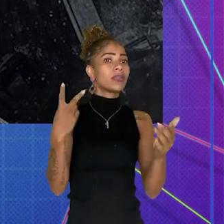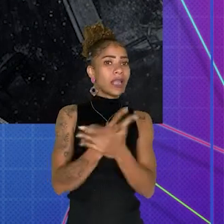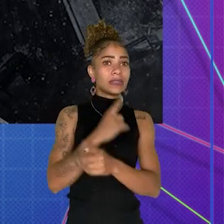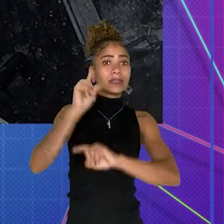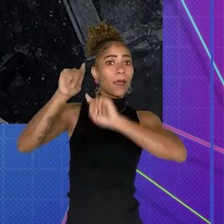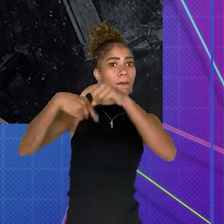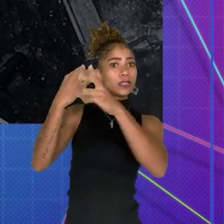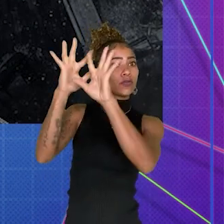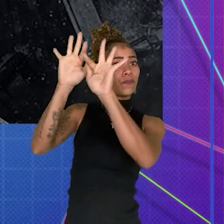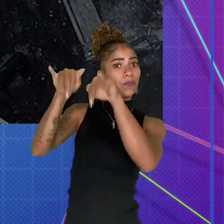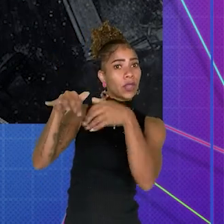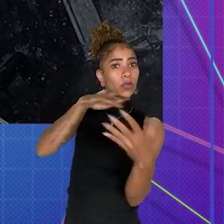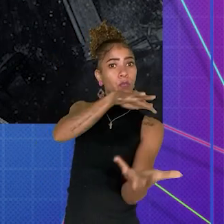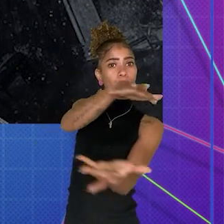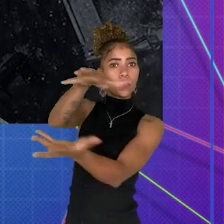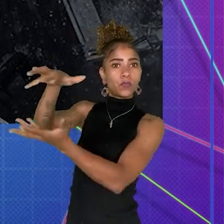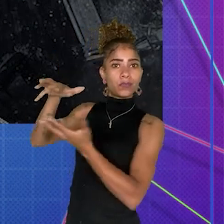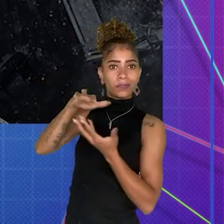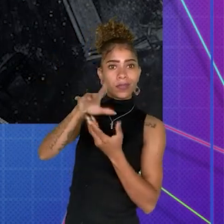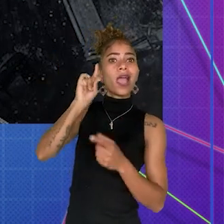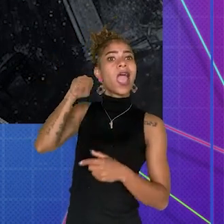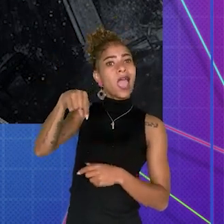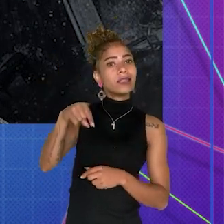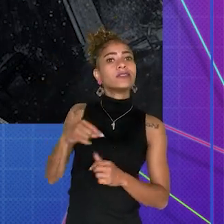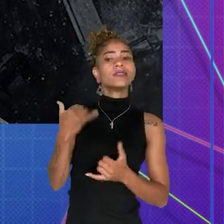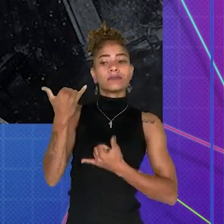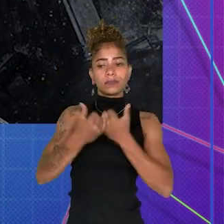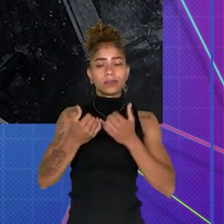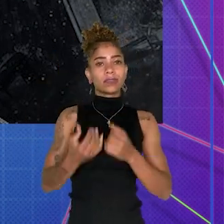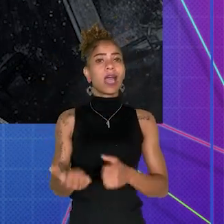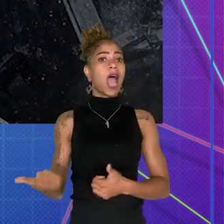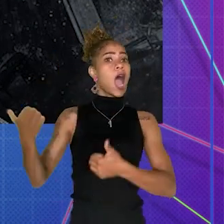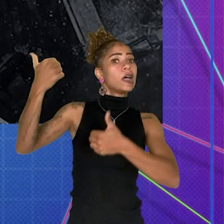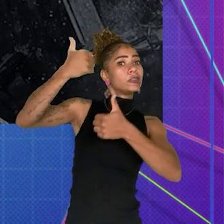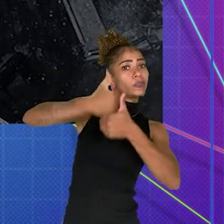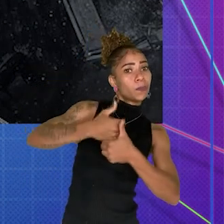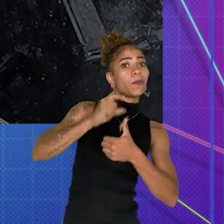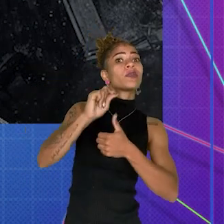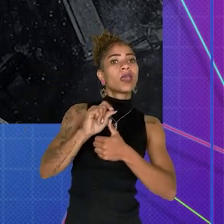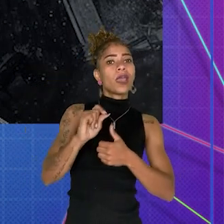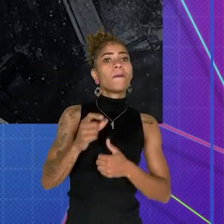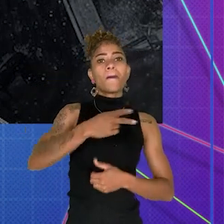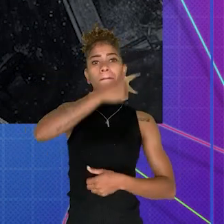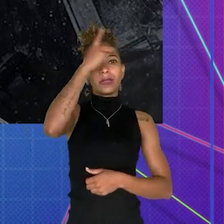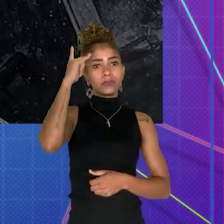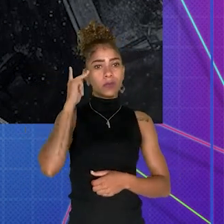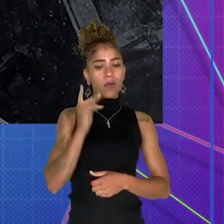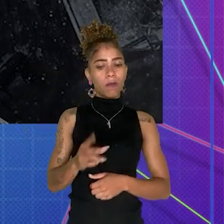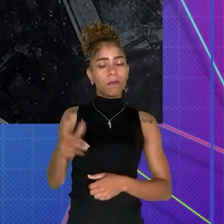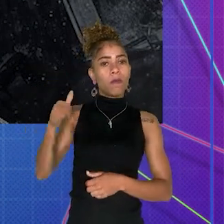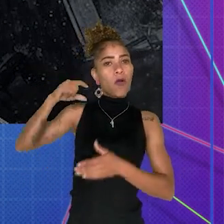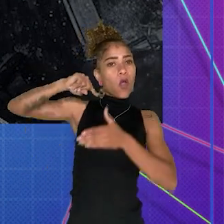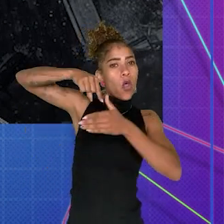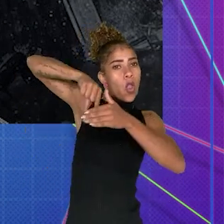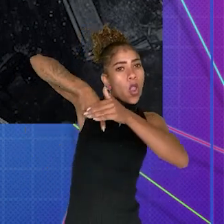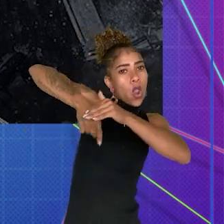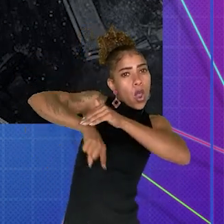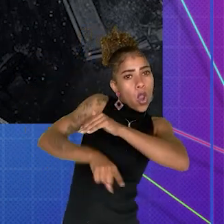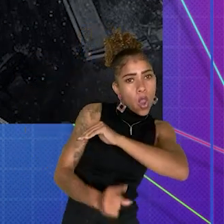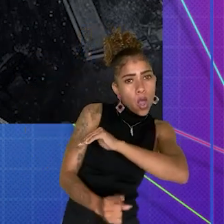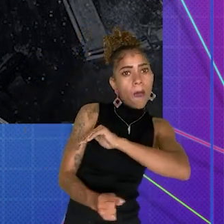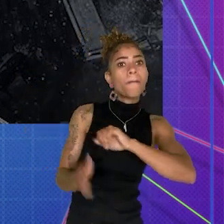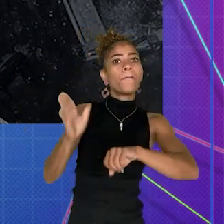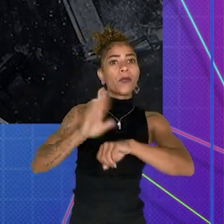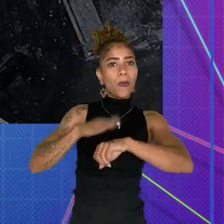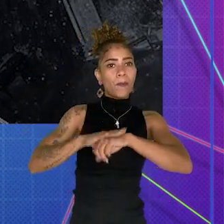se passa em um mundo pós-apocalíptico alternativo. O jogador assume o papel de Artyom, um habitante de estação